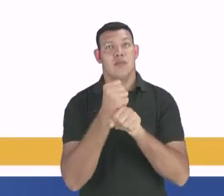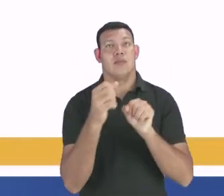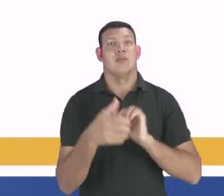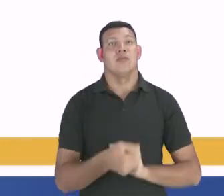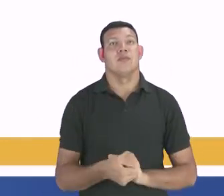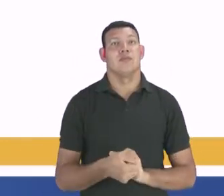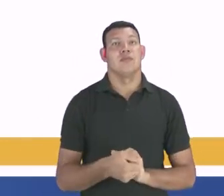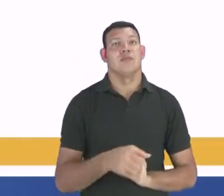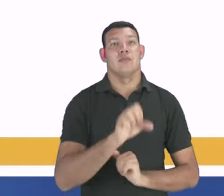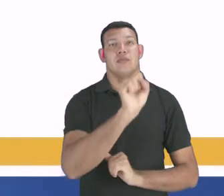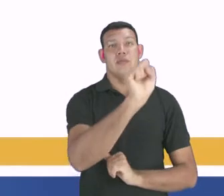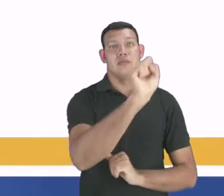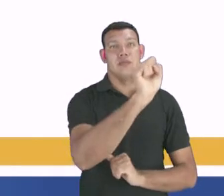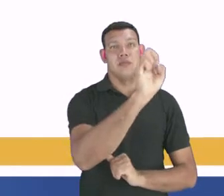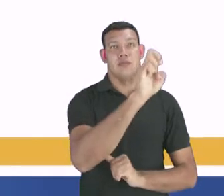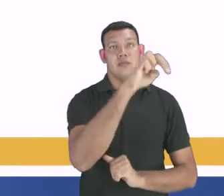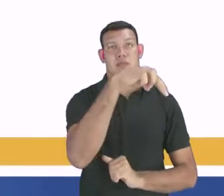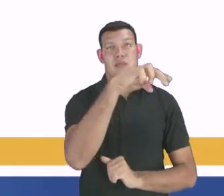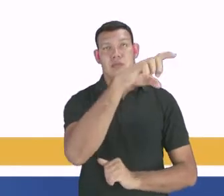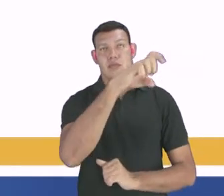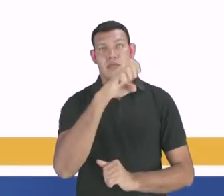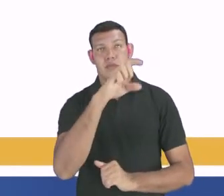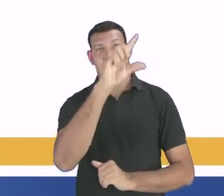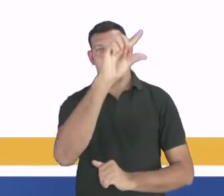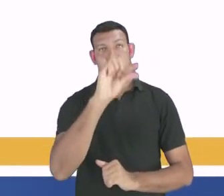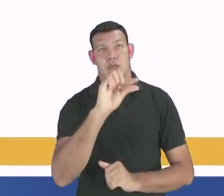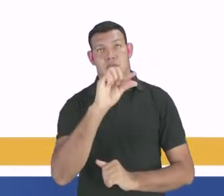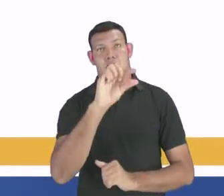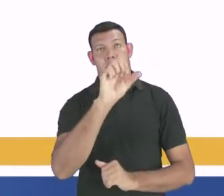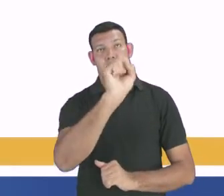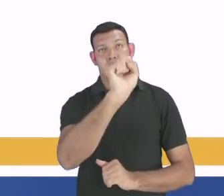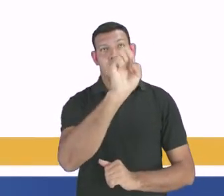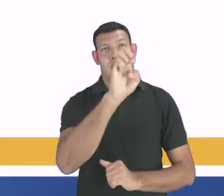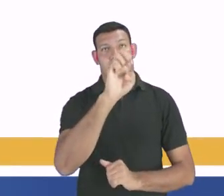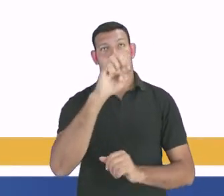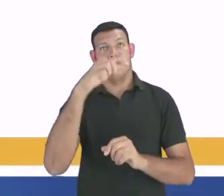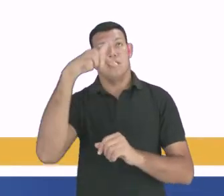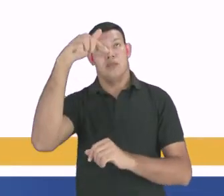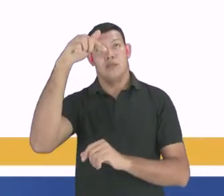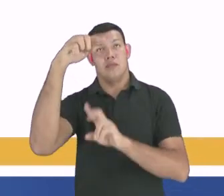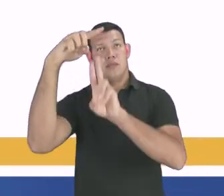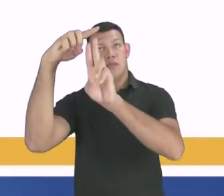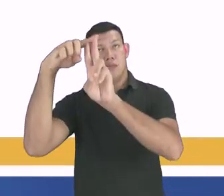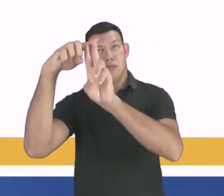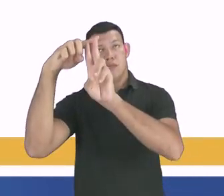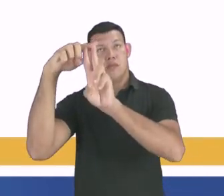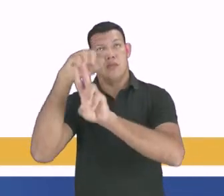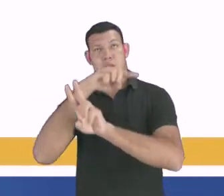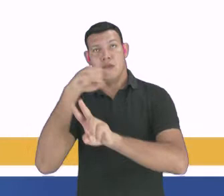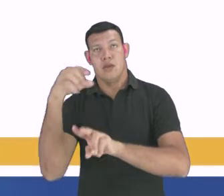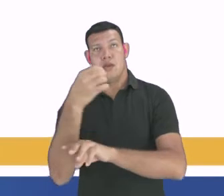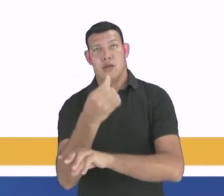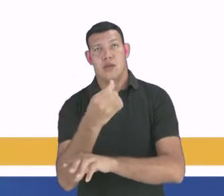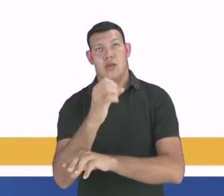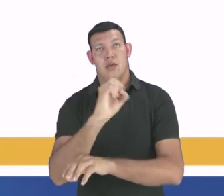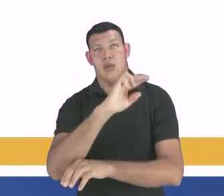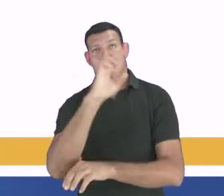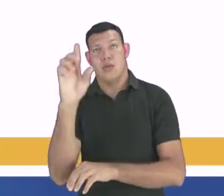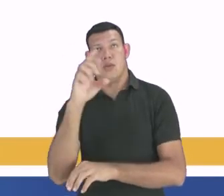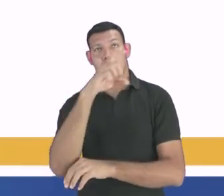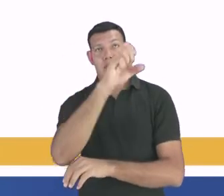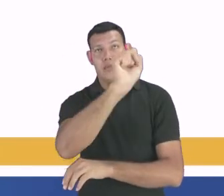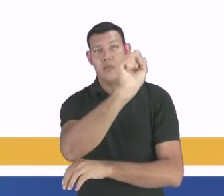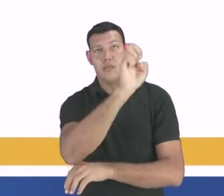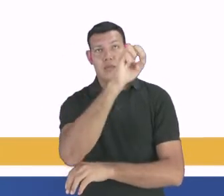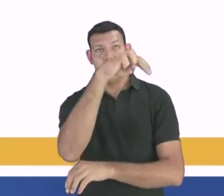o seno de x maior que menos meio, nós encontramos inicialmente dois intervalos. E aí vocês percebem